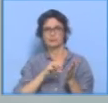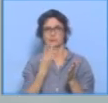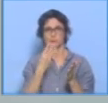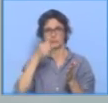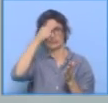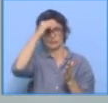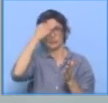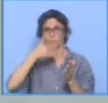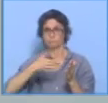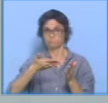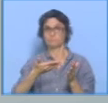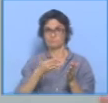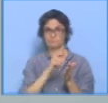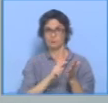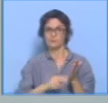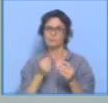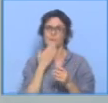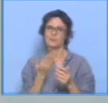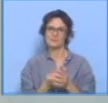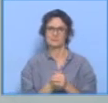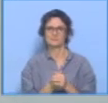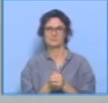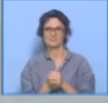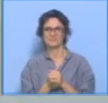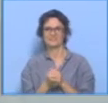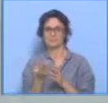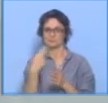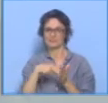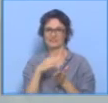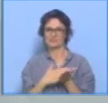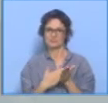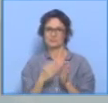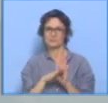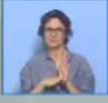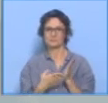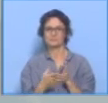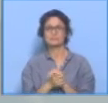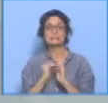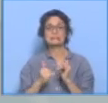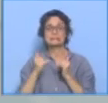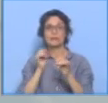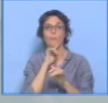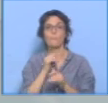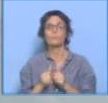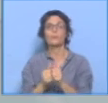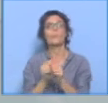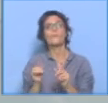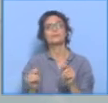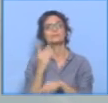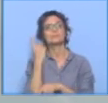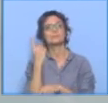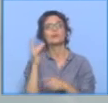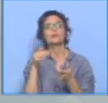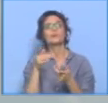o detalhe que o tempo nos permitiu. Muito obrigado. Com muito gosto. Muito obrigado por ter estado connosco. Mais logo, siga-nos na rádio, na Antena 1,